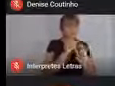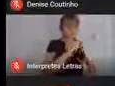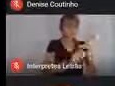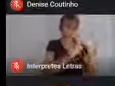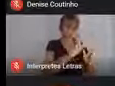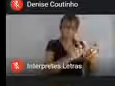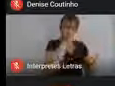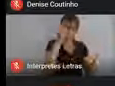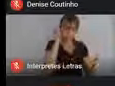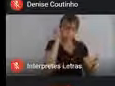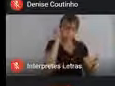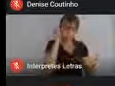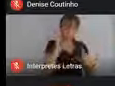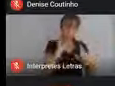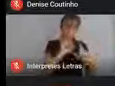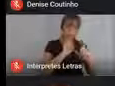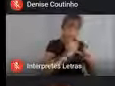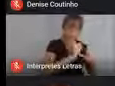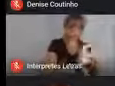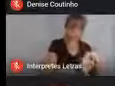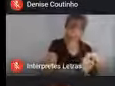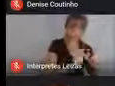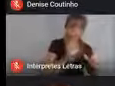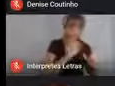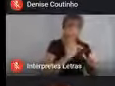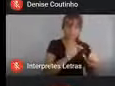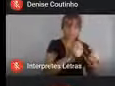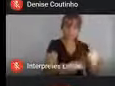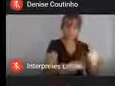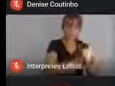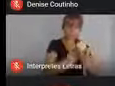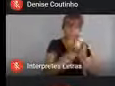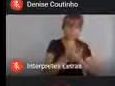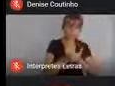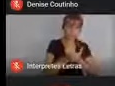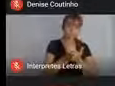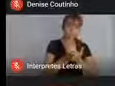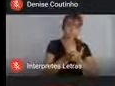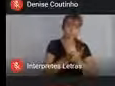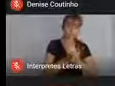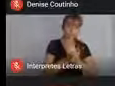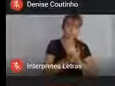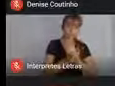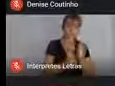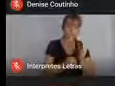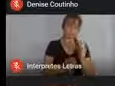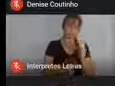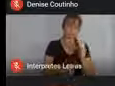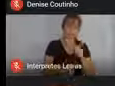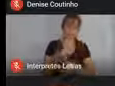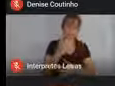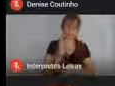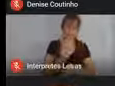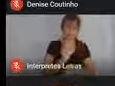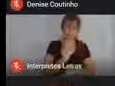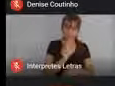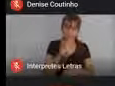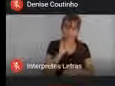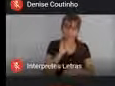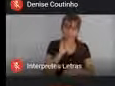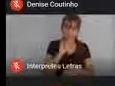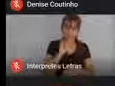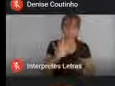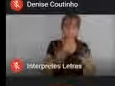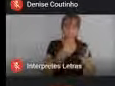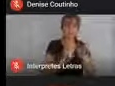que colaboraram na construção desse falar regional? Não seriam essas identidades